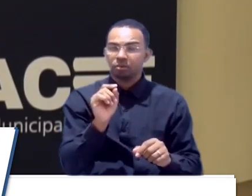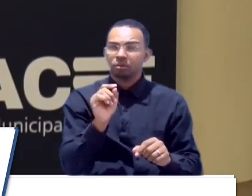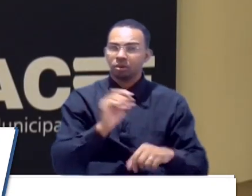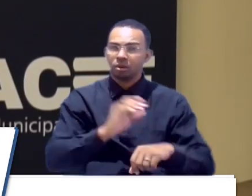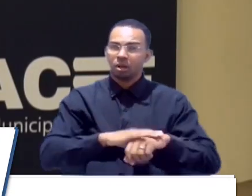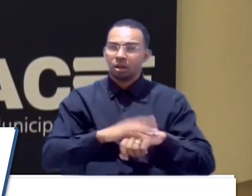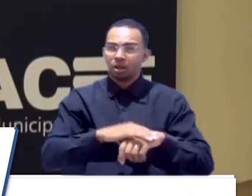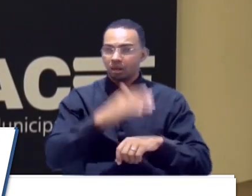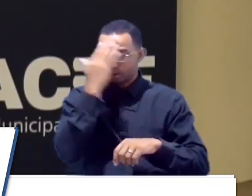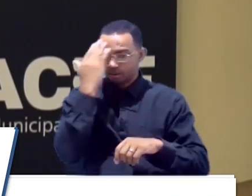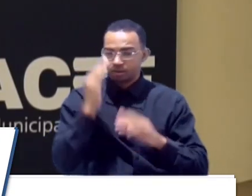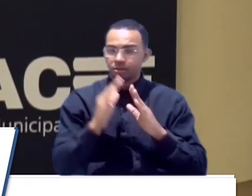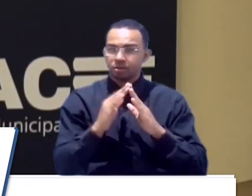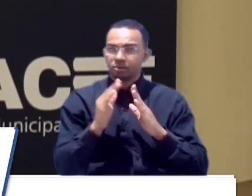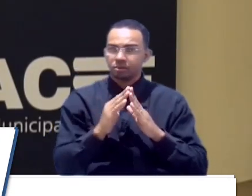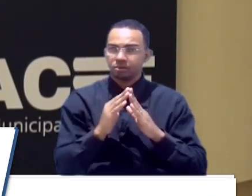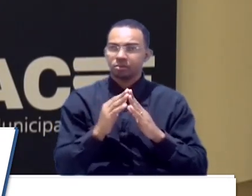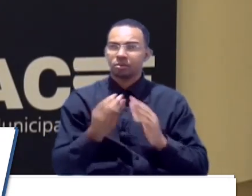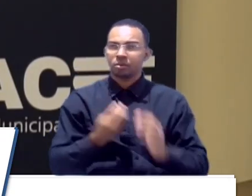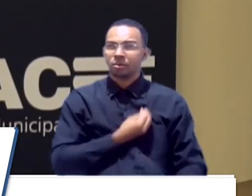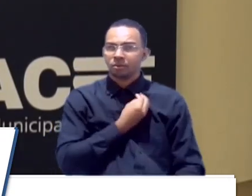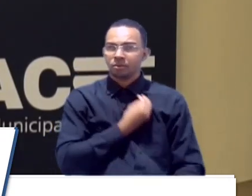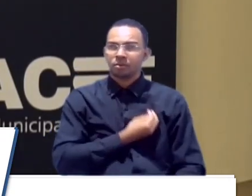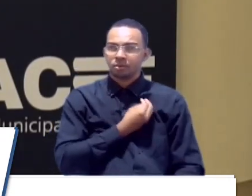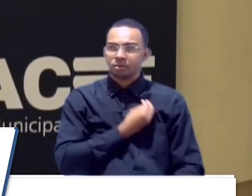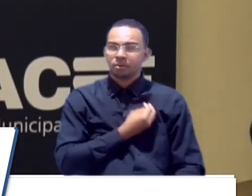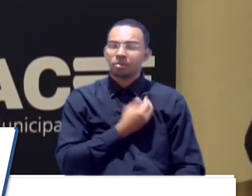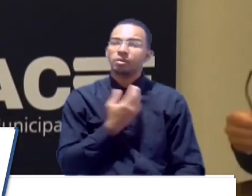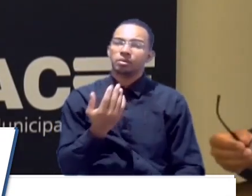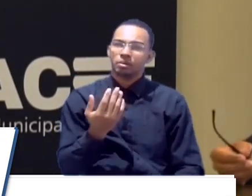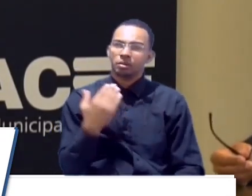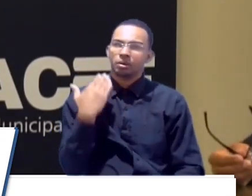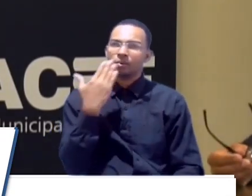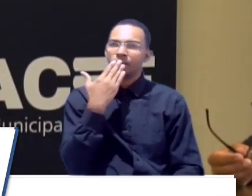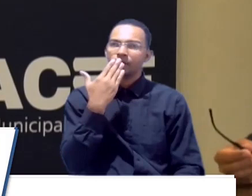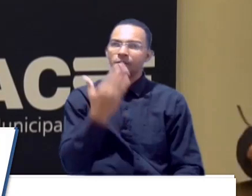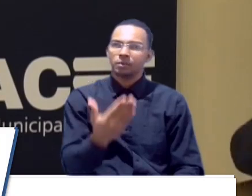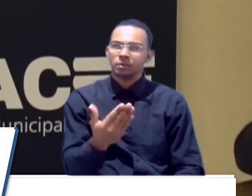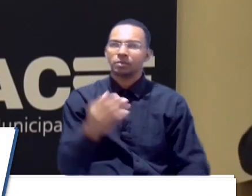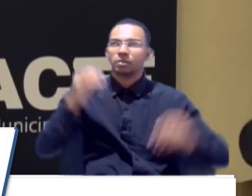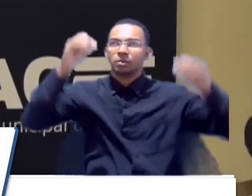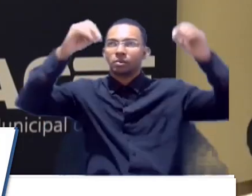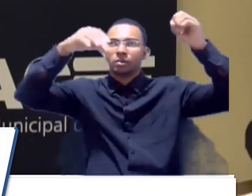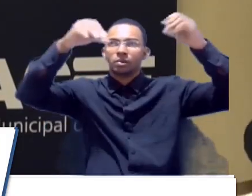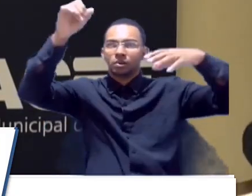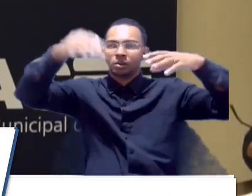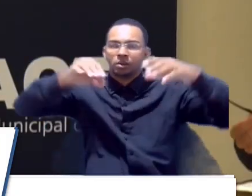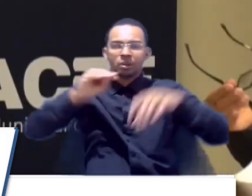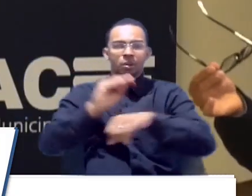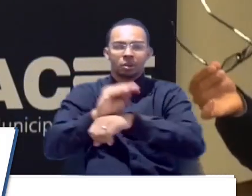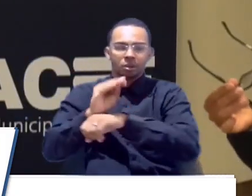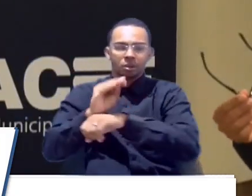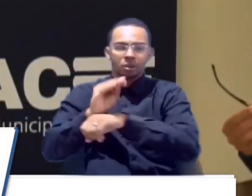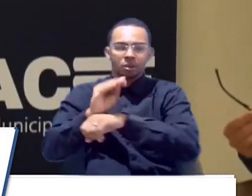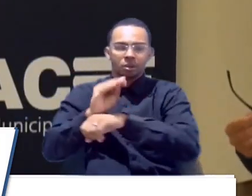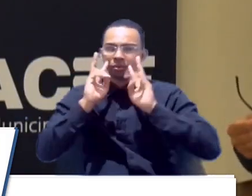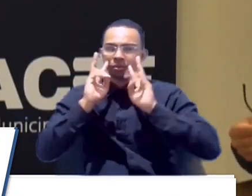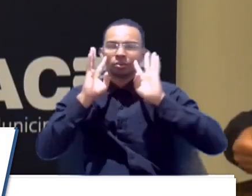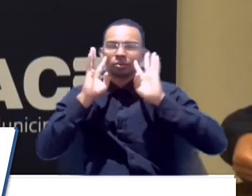do bairro São Joaquim estão vivenciando lá. Então nós pedimos mais iluminação, zeladoria, um olhar